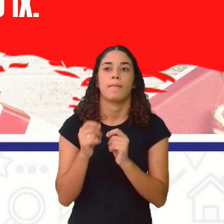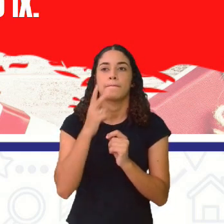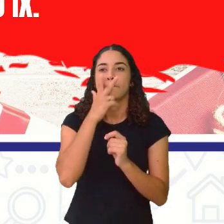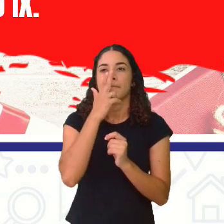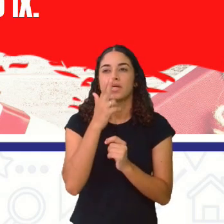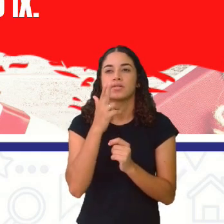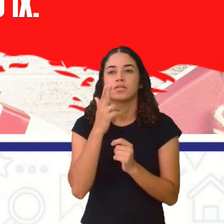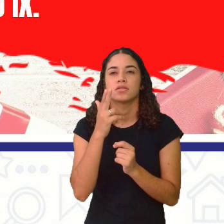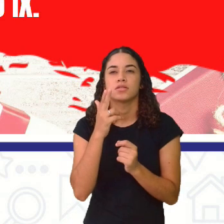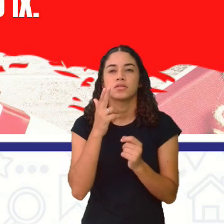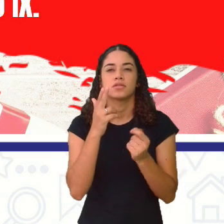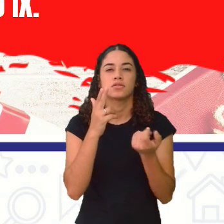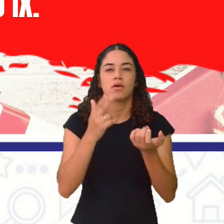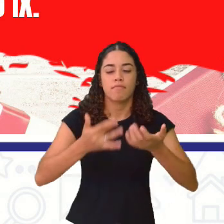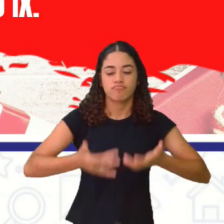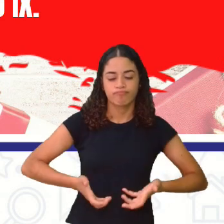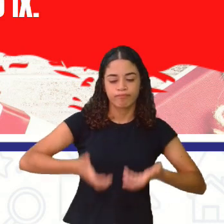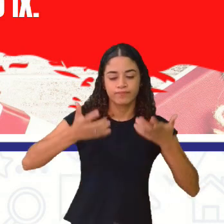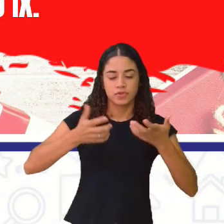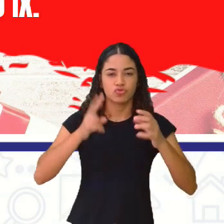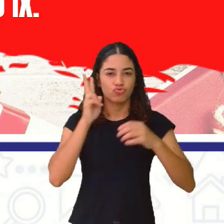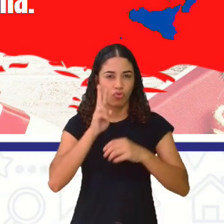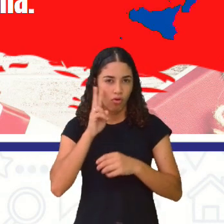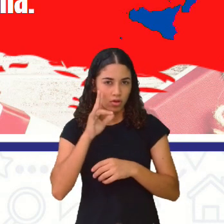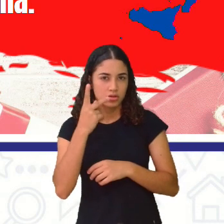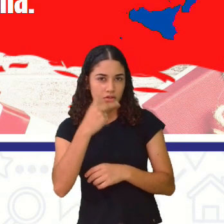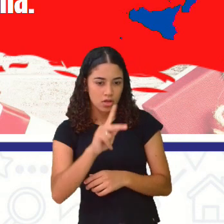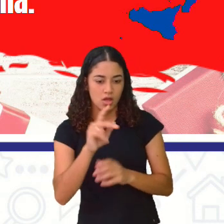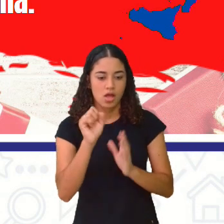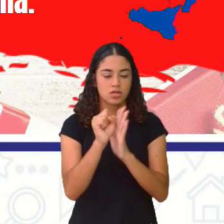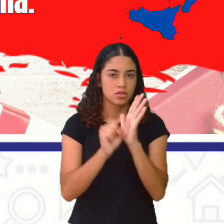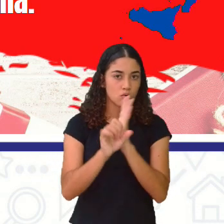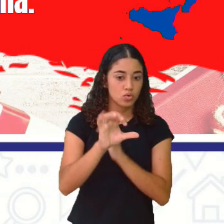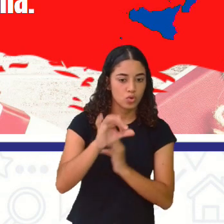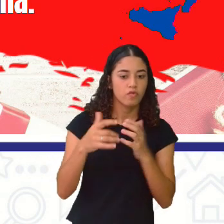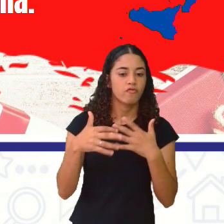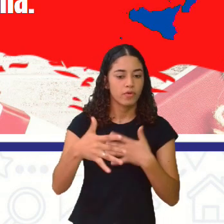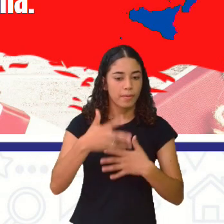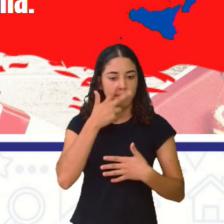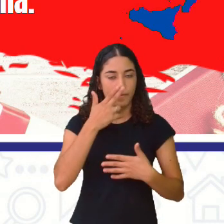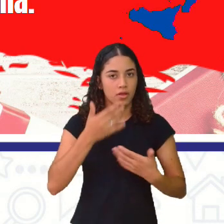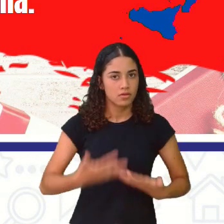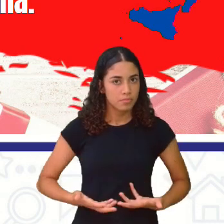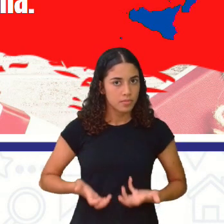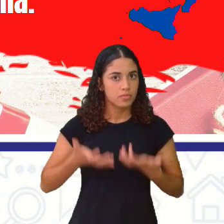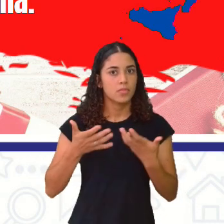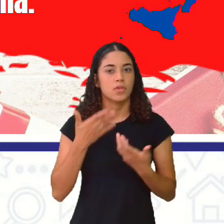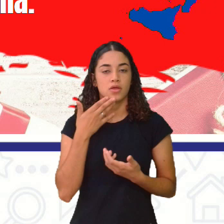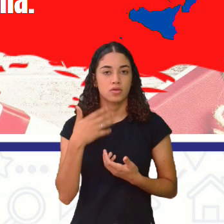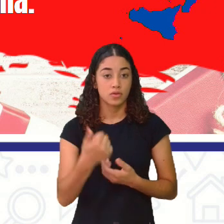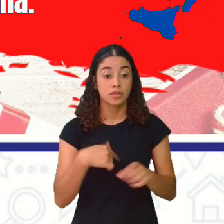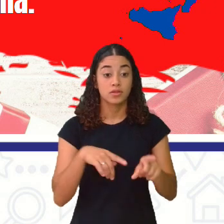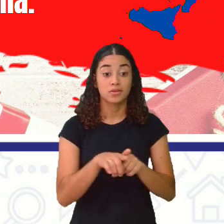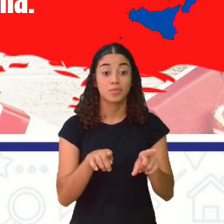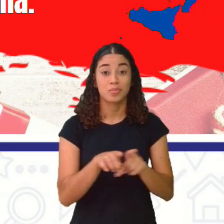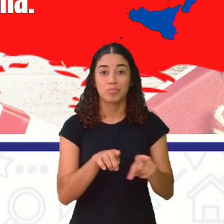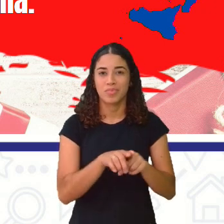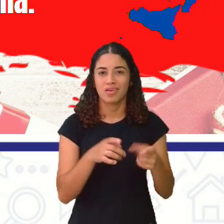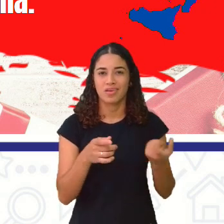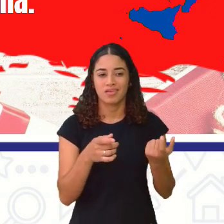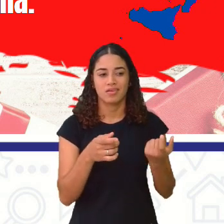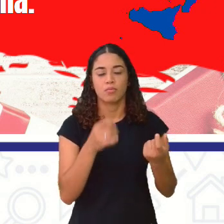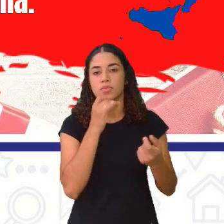uns contornos de beleza por volta do século IX, e os seus restos mortais, né, que estavam lá